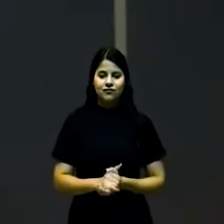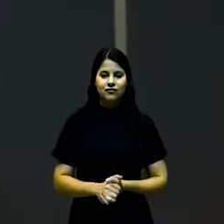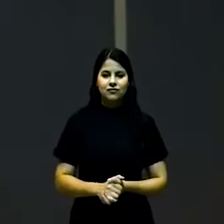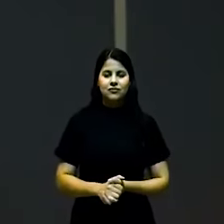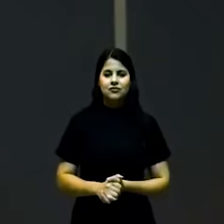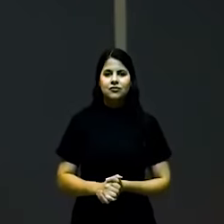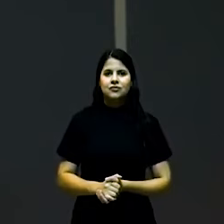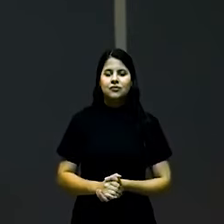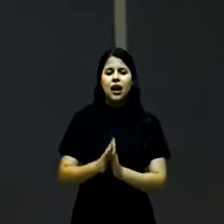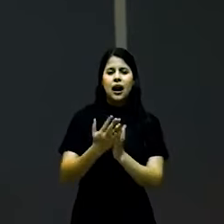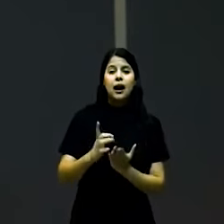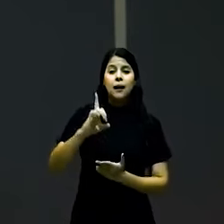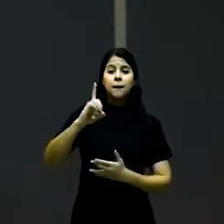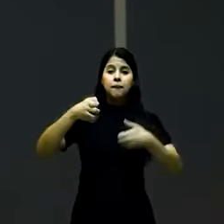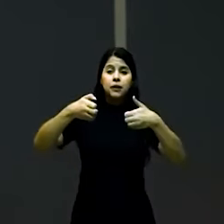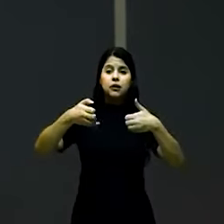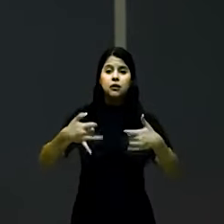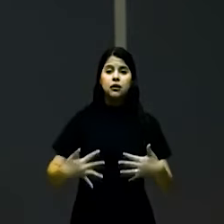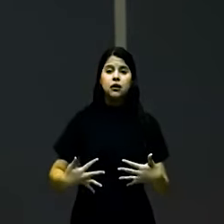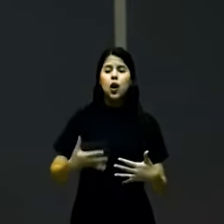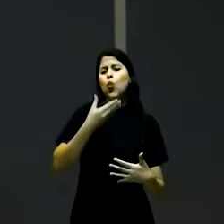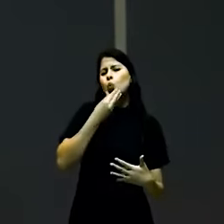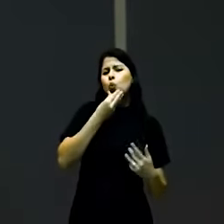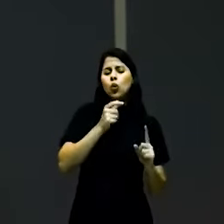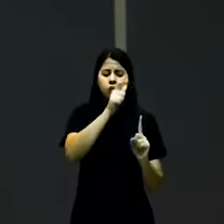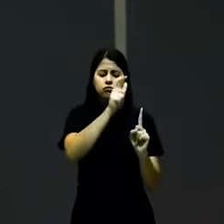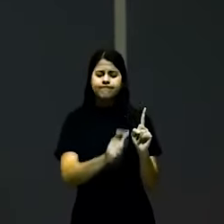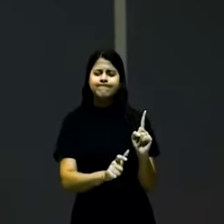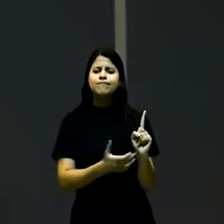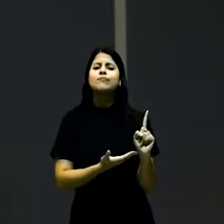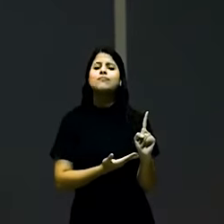A Bíblia fala de um homem, esse exemplo que eu quero trazer.